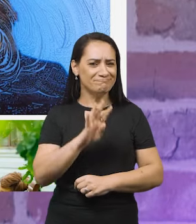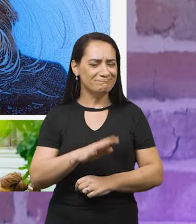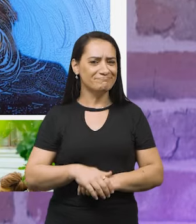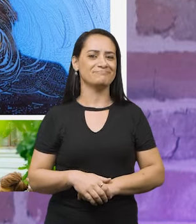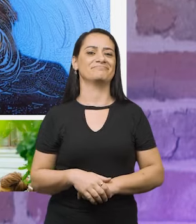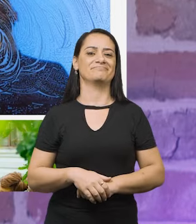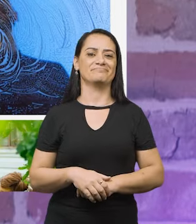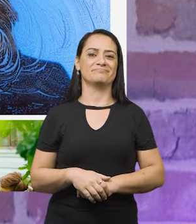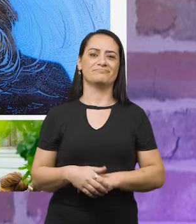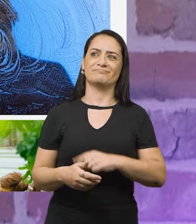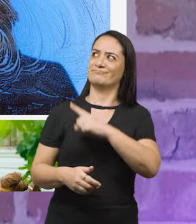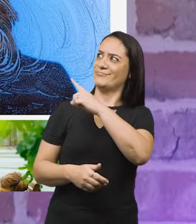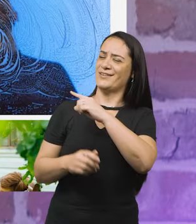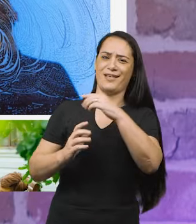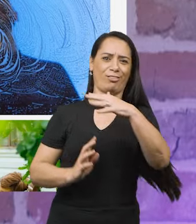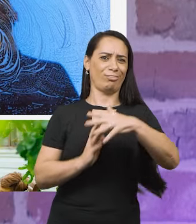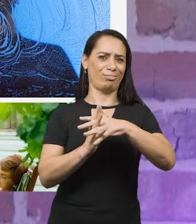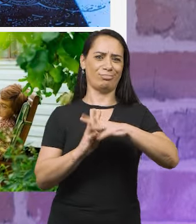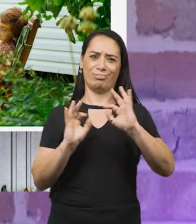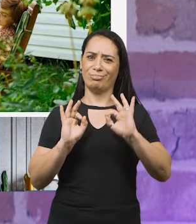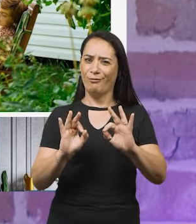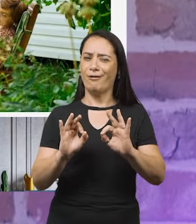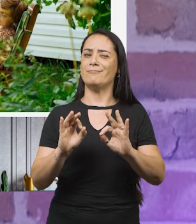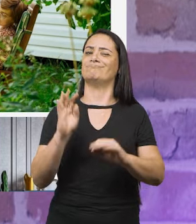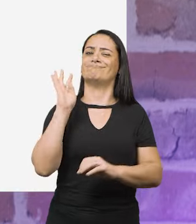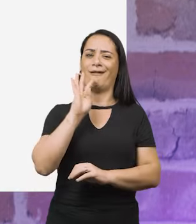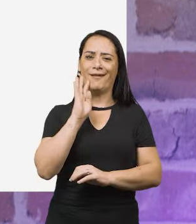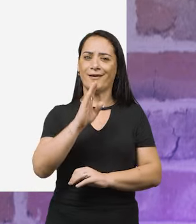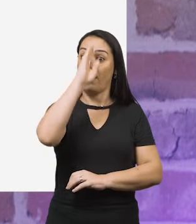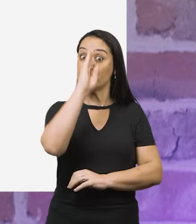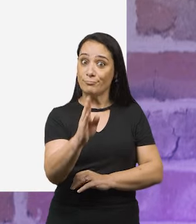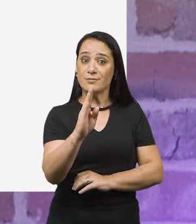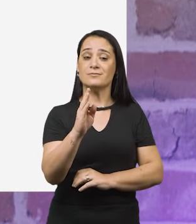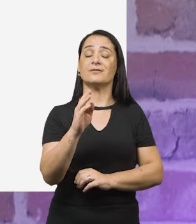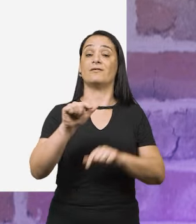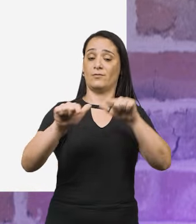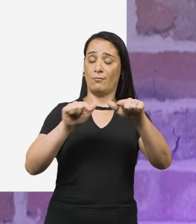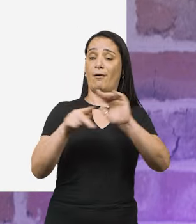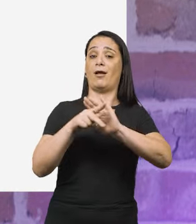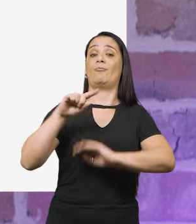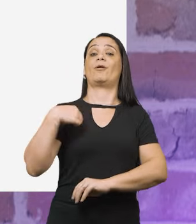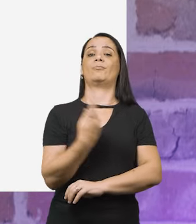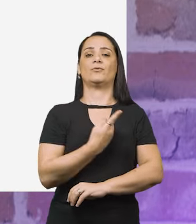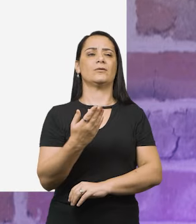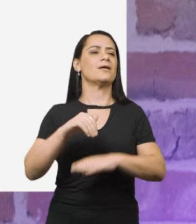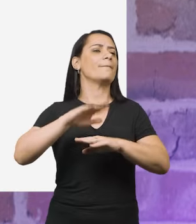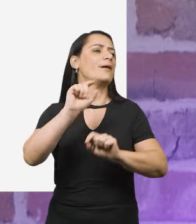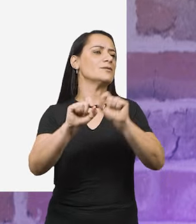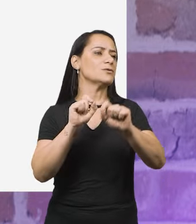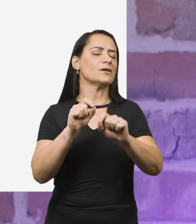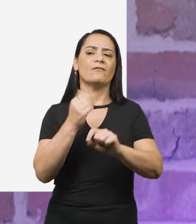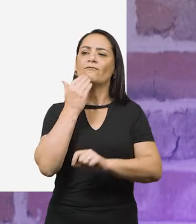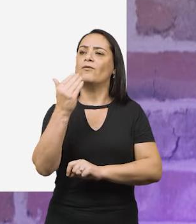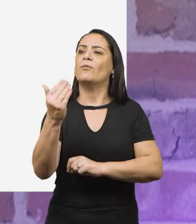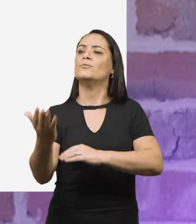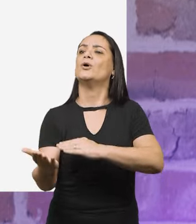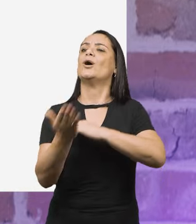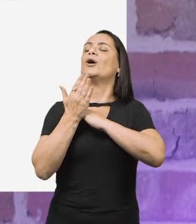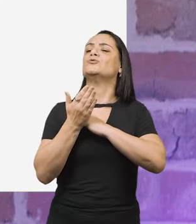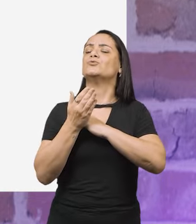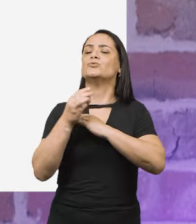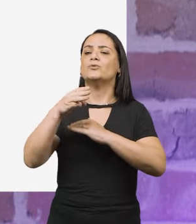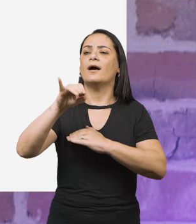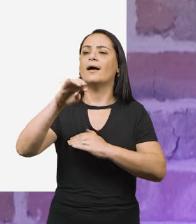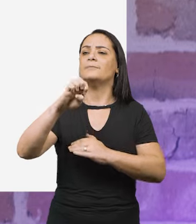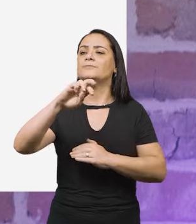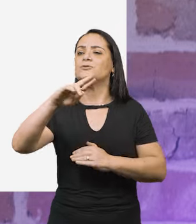Olha só, que demais, hein? Essa aqui ficou top, muito legal, bem específica aqui para o nosso trabalho.